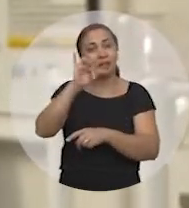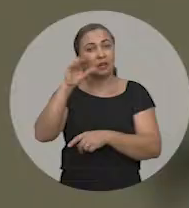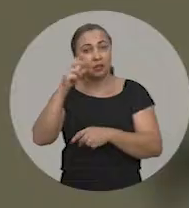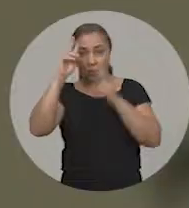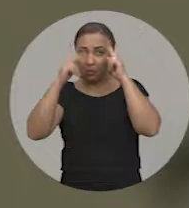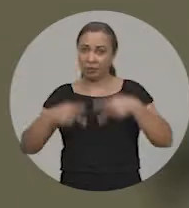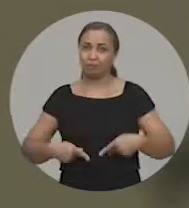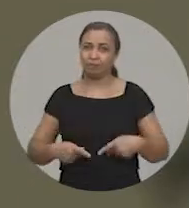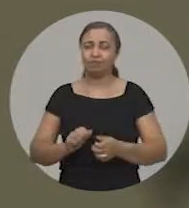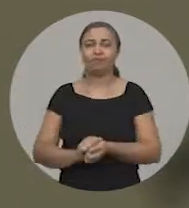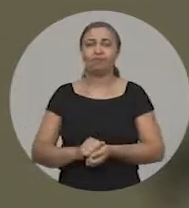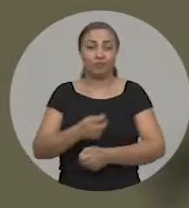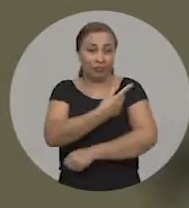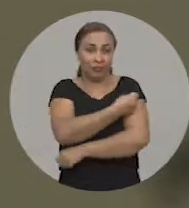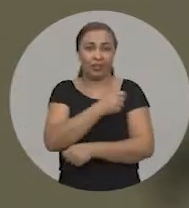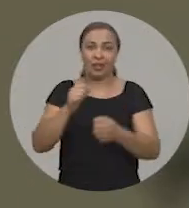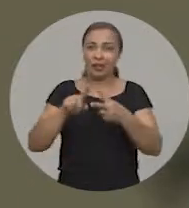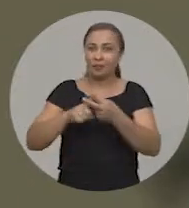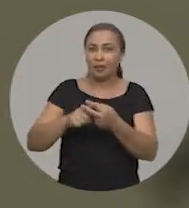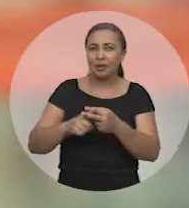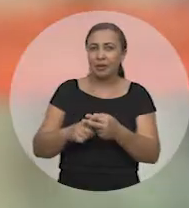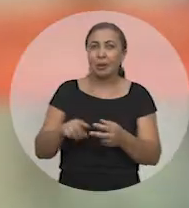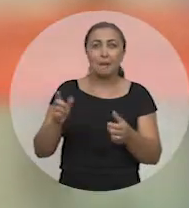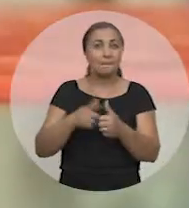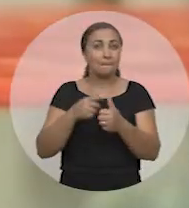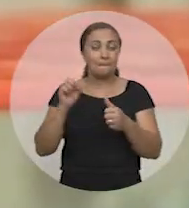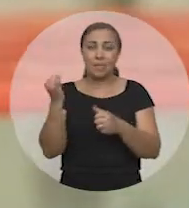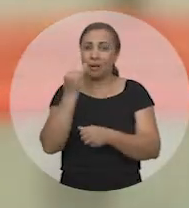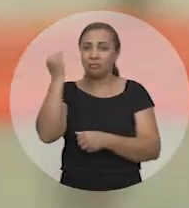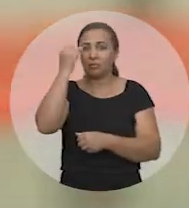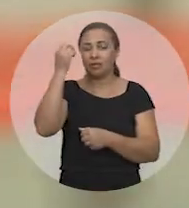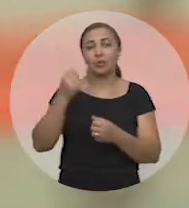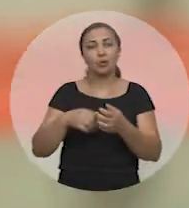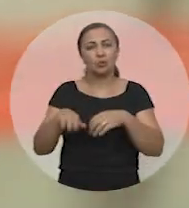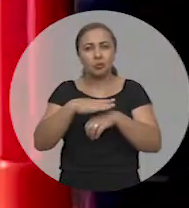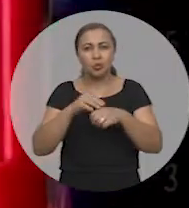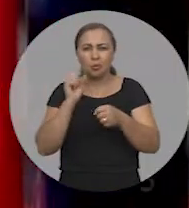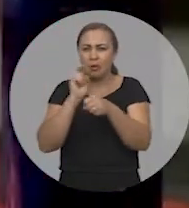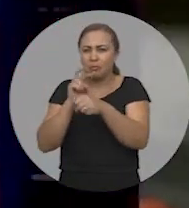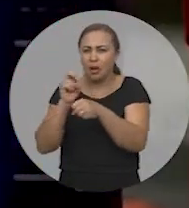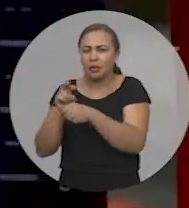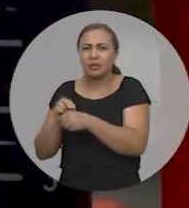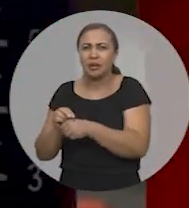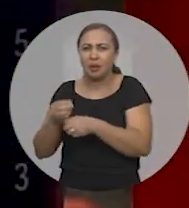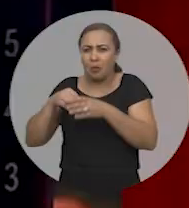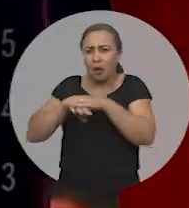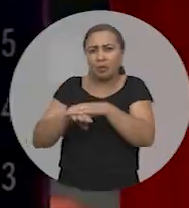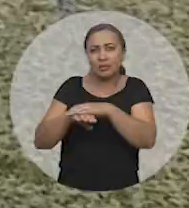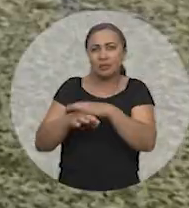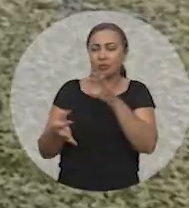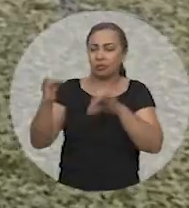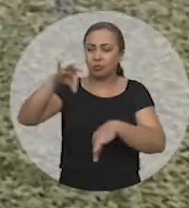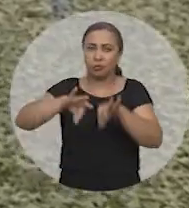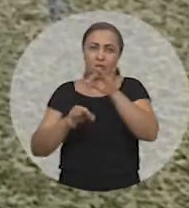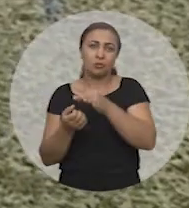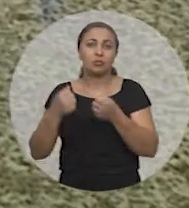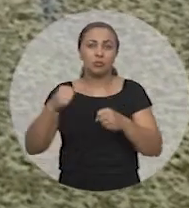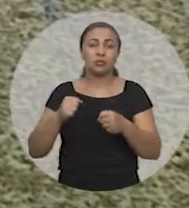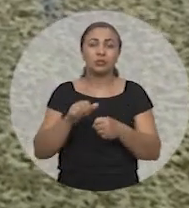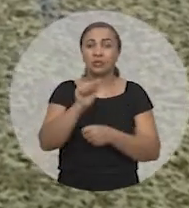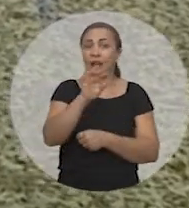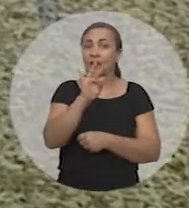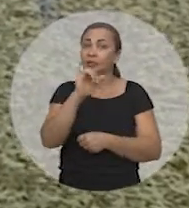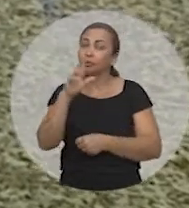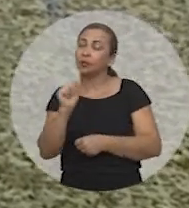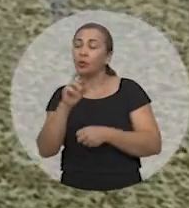A Assassina são produzidas principalmente através de micro-organismos conservados em laboratórios podemos